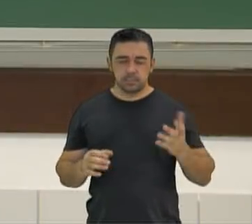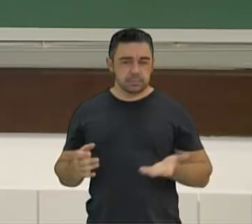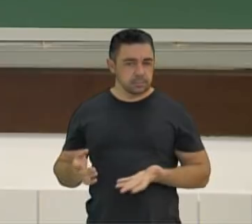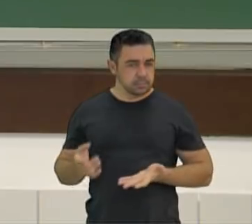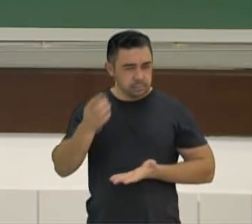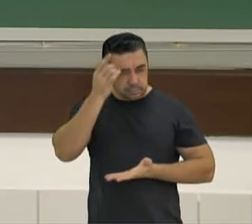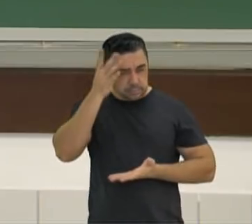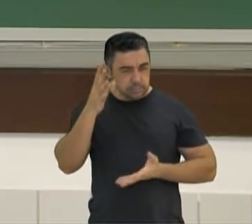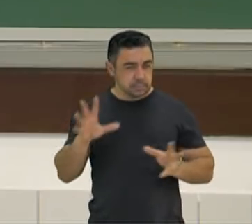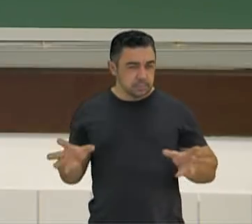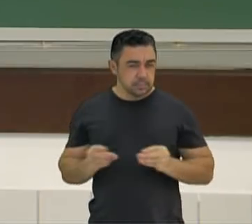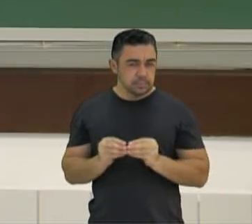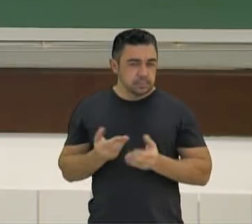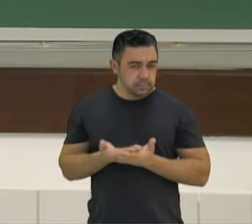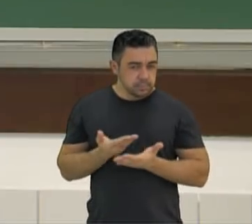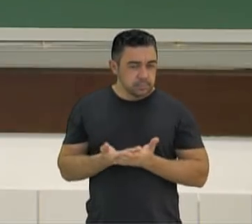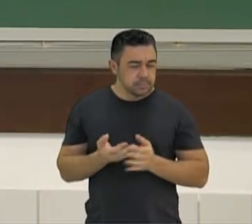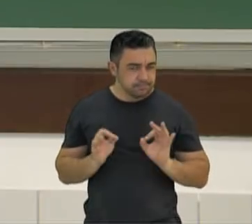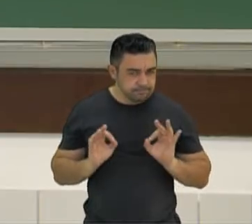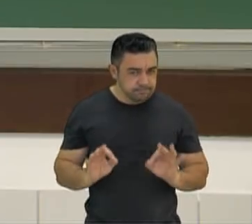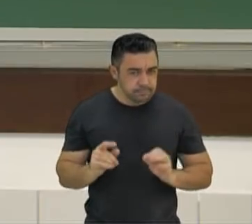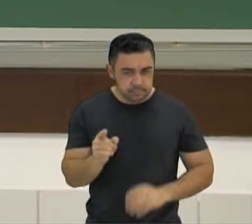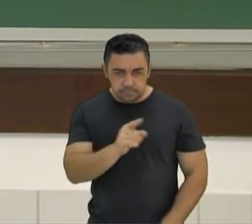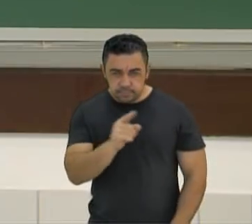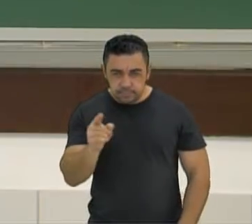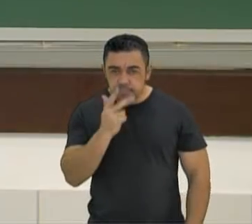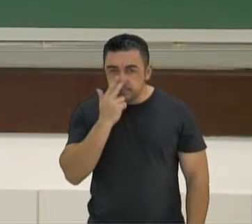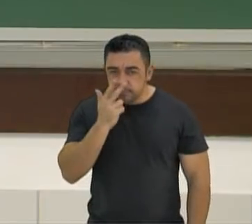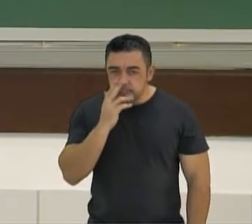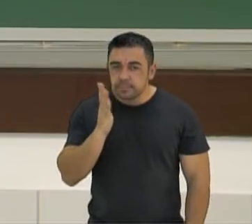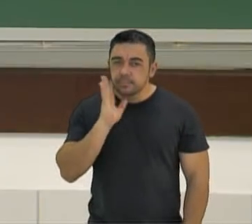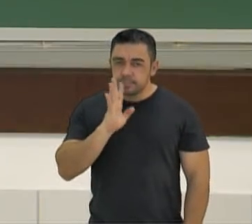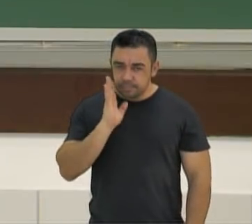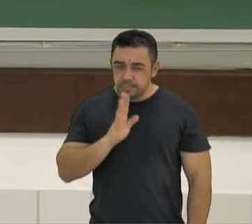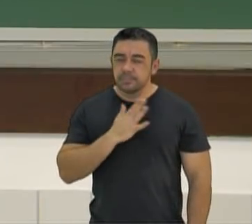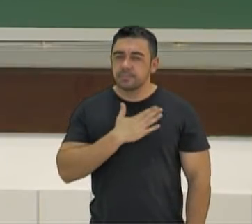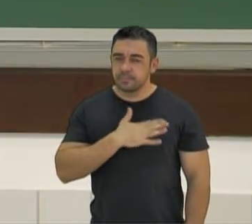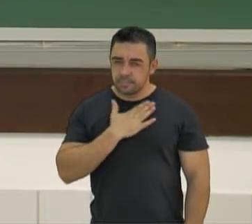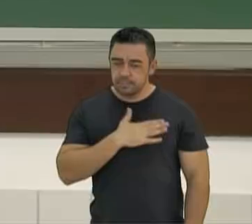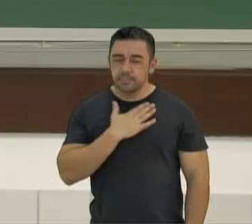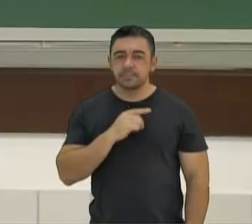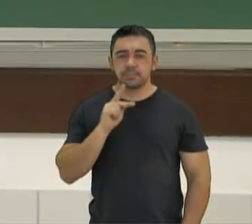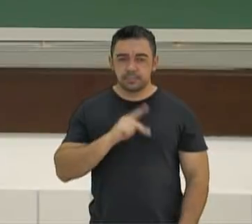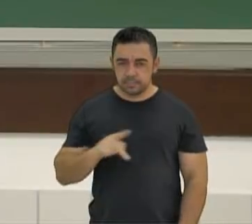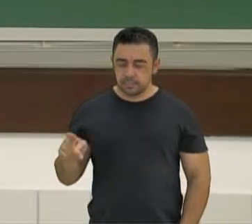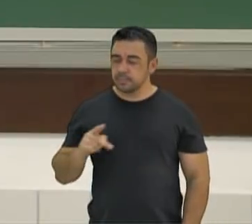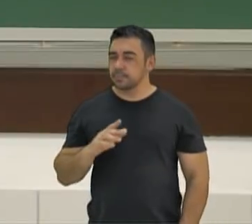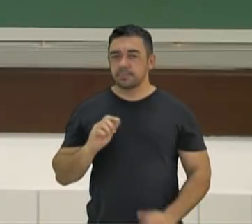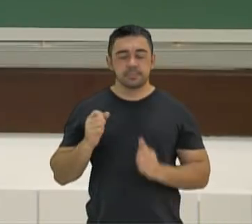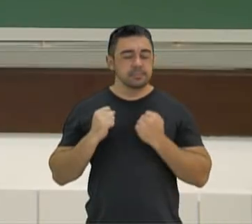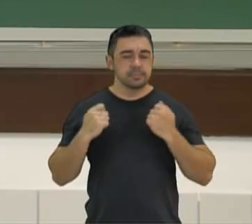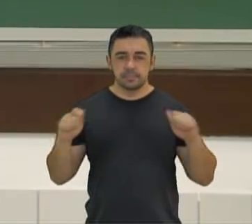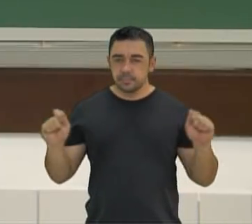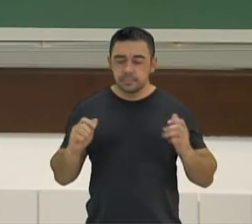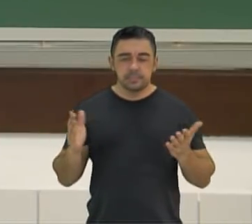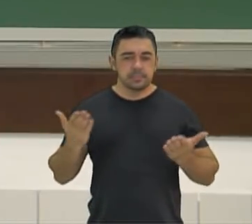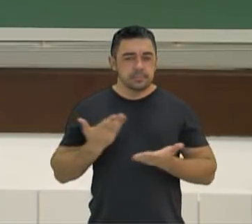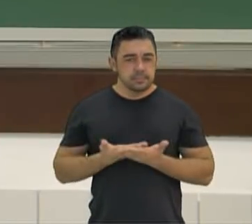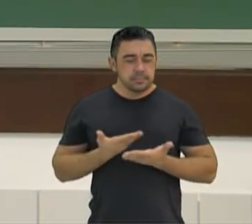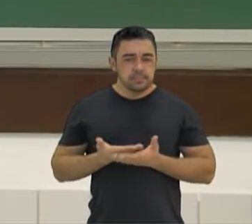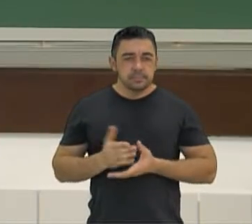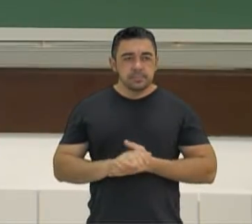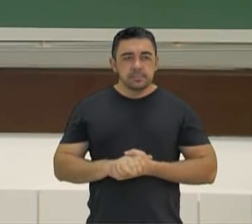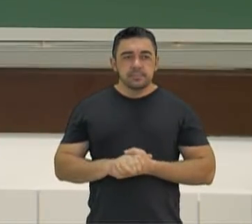bem resumidinha essa aula, né? O que vocês estão achando? Bem gostoso, né? A professora adora essa aula,